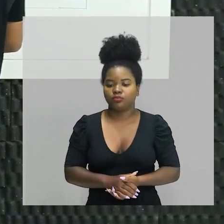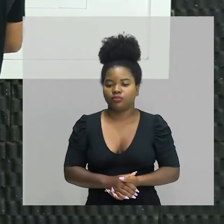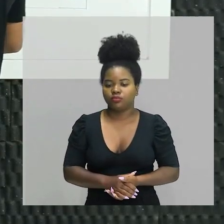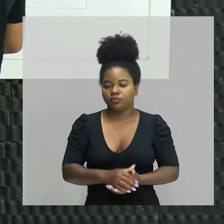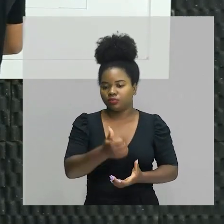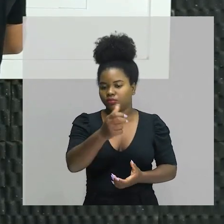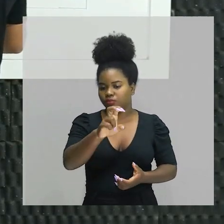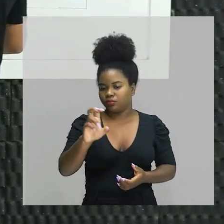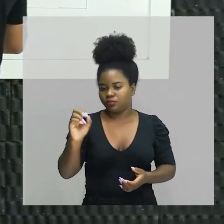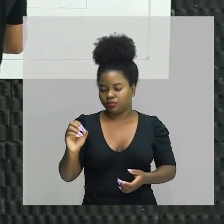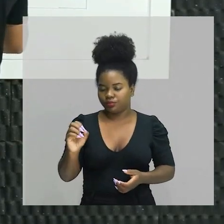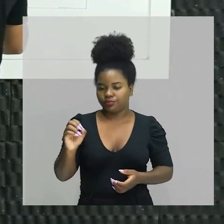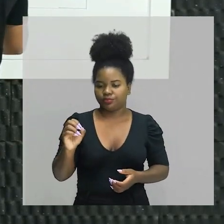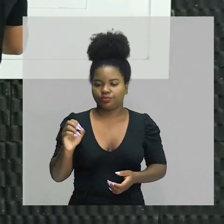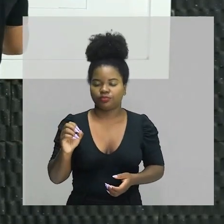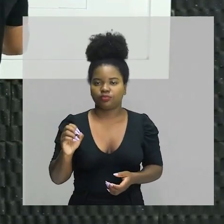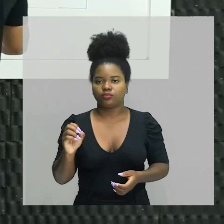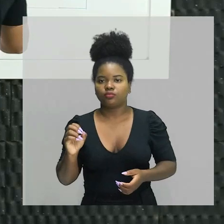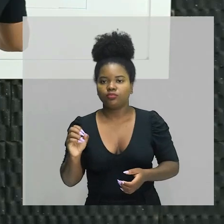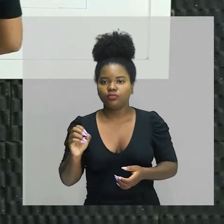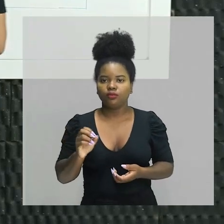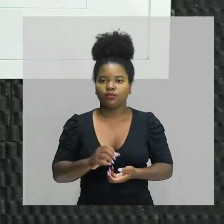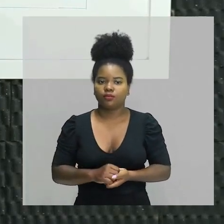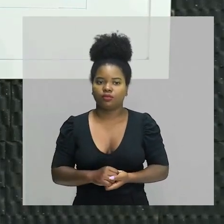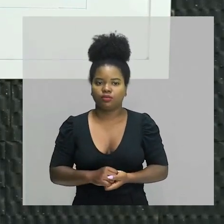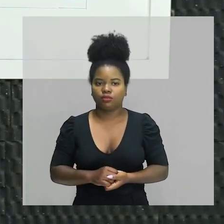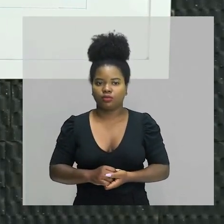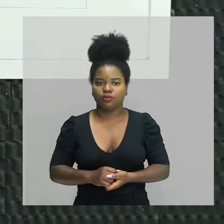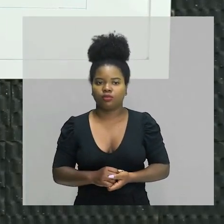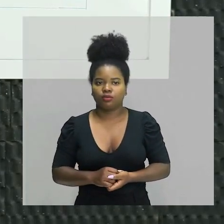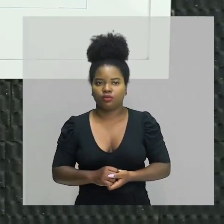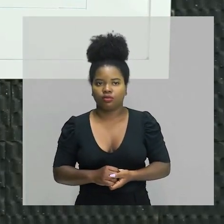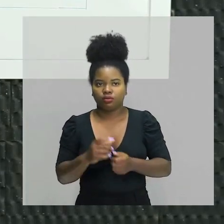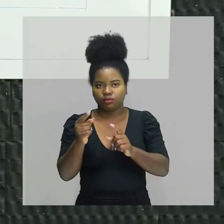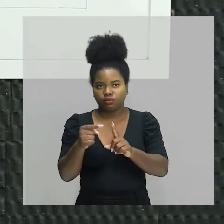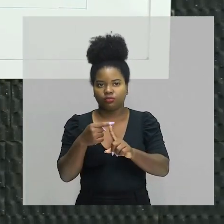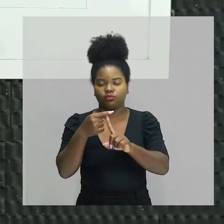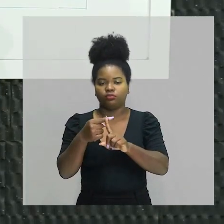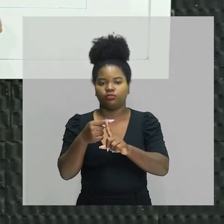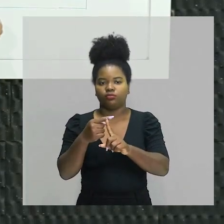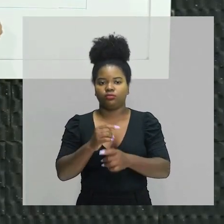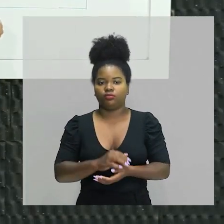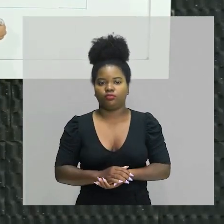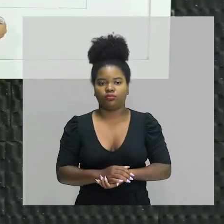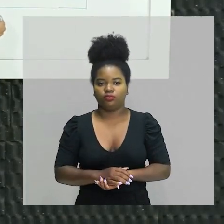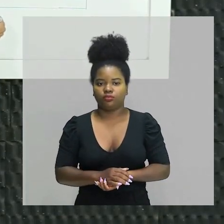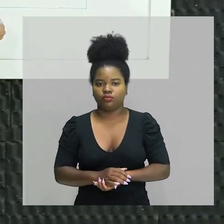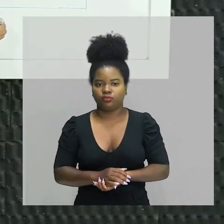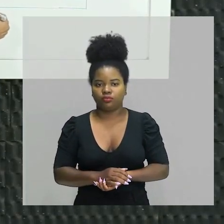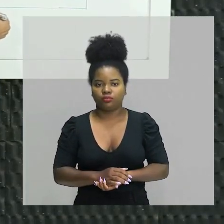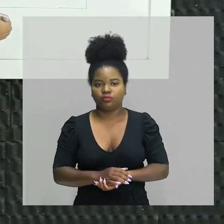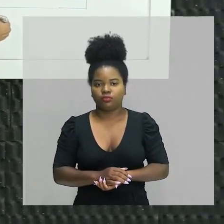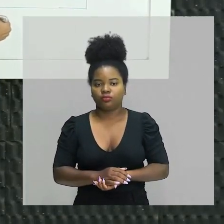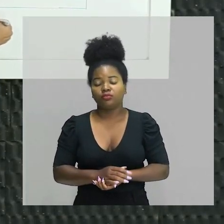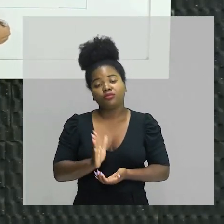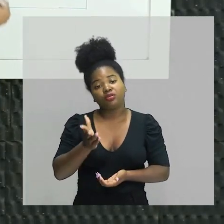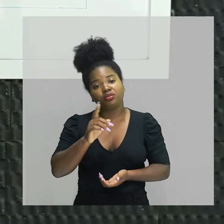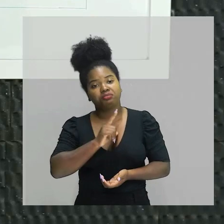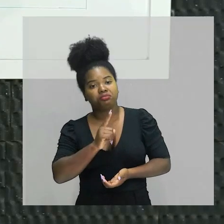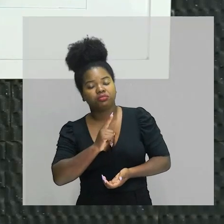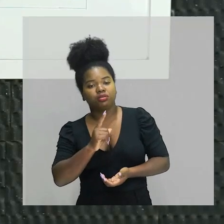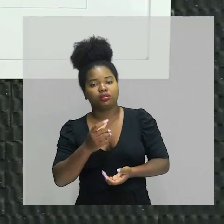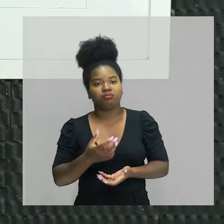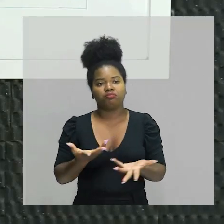o 150, que é a medida que eu encontrei, certo? Mais as medidas que eu já tenho, né? Que é